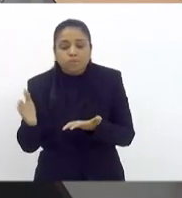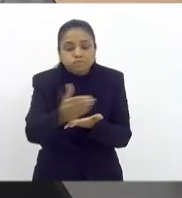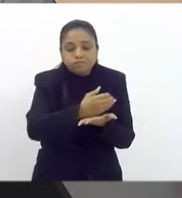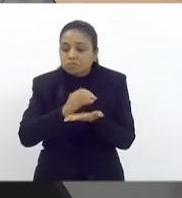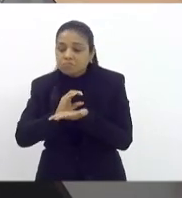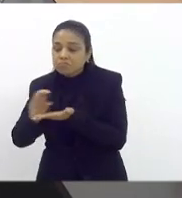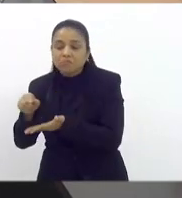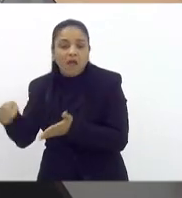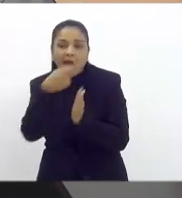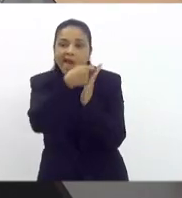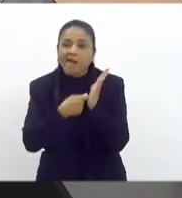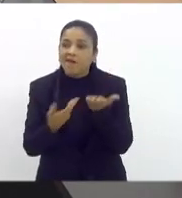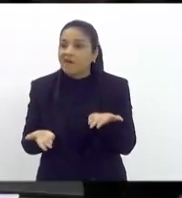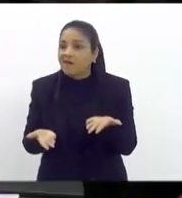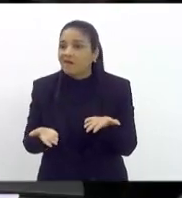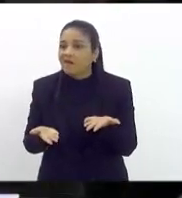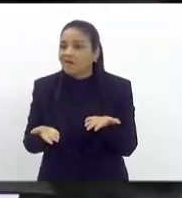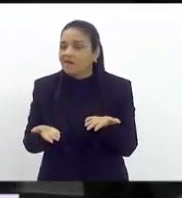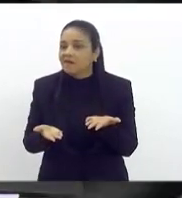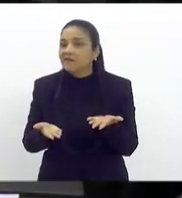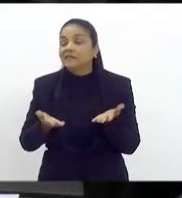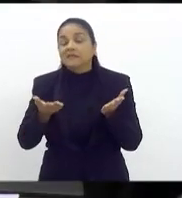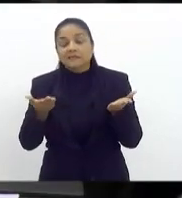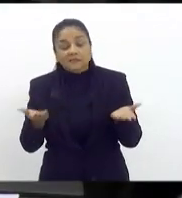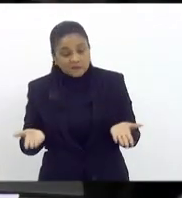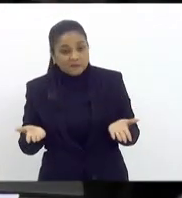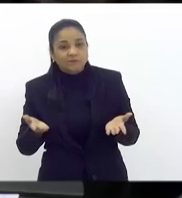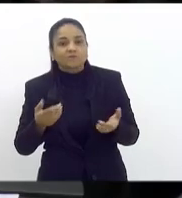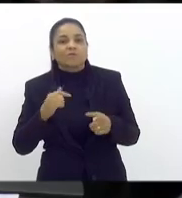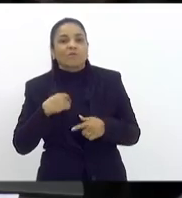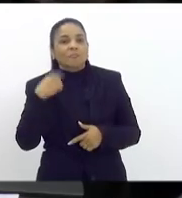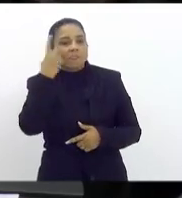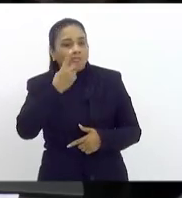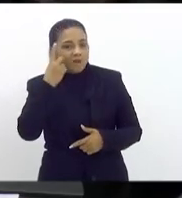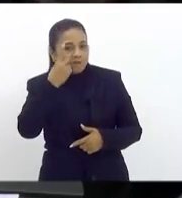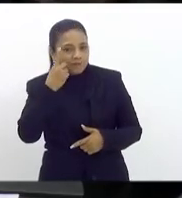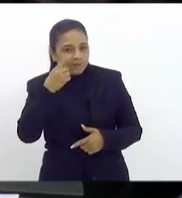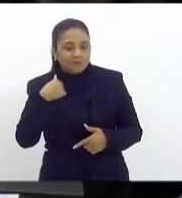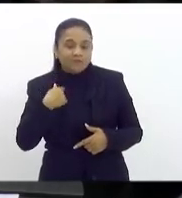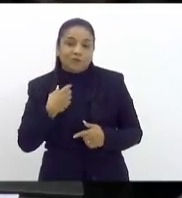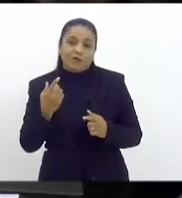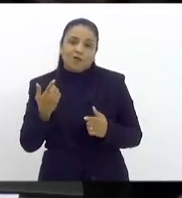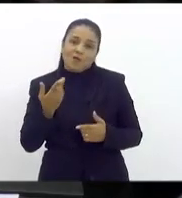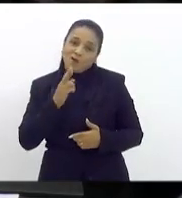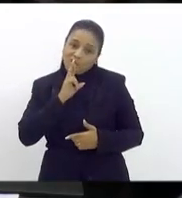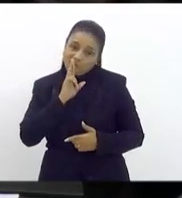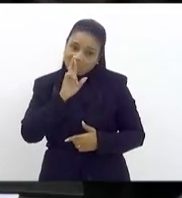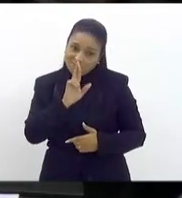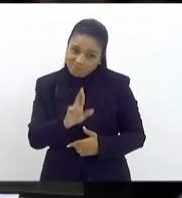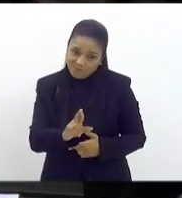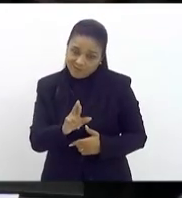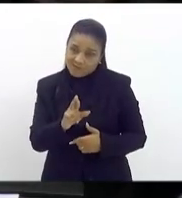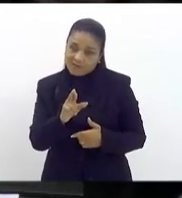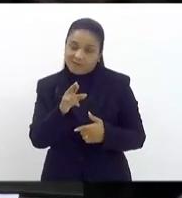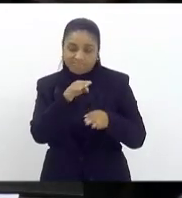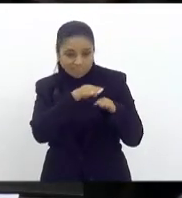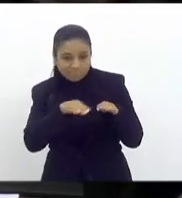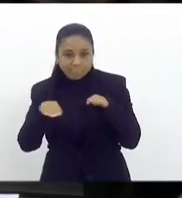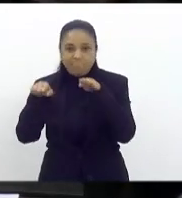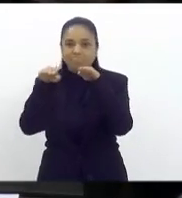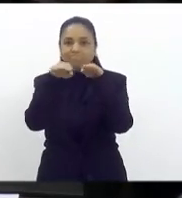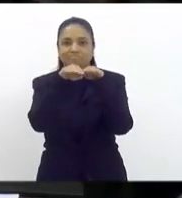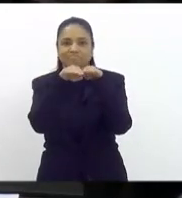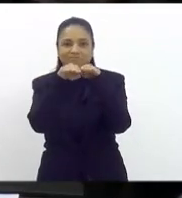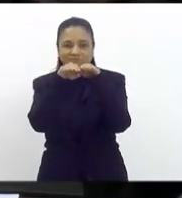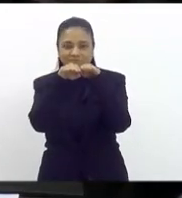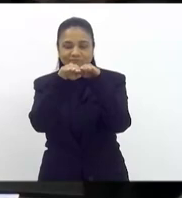sujeito? Excelência, eu só espero conseguir responder à altura a complexidade